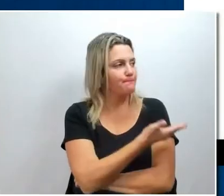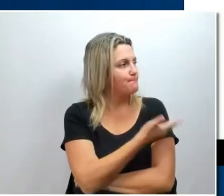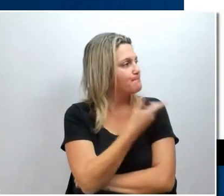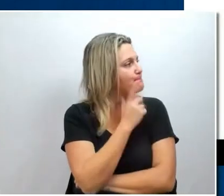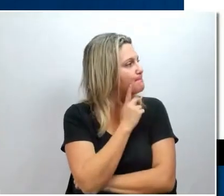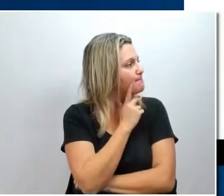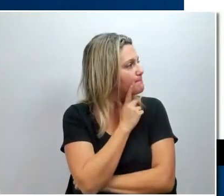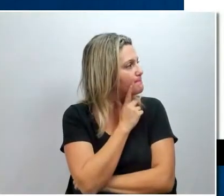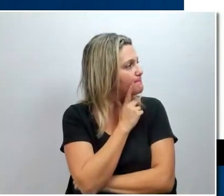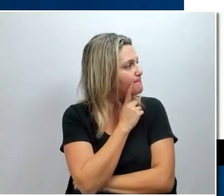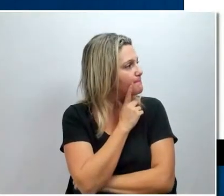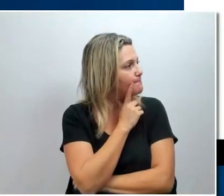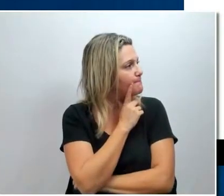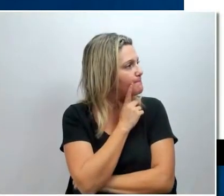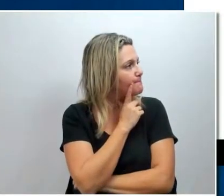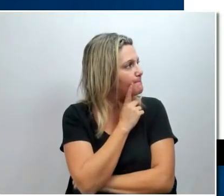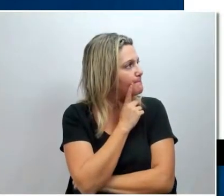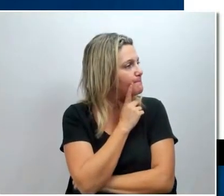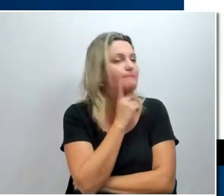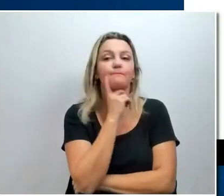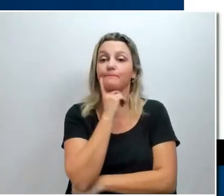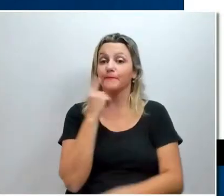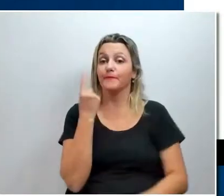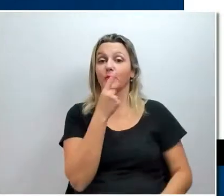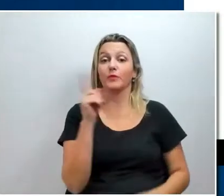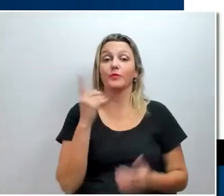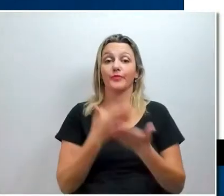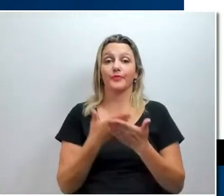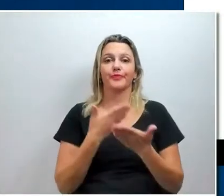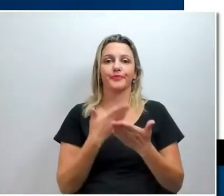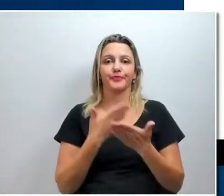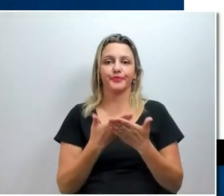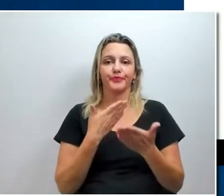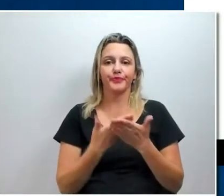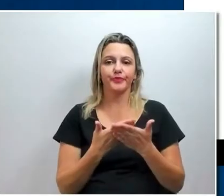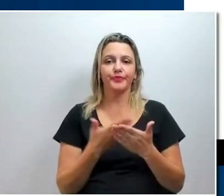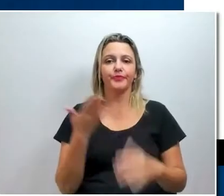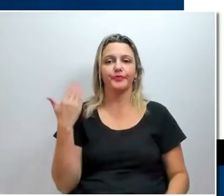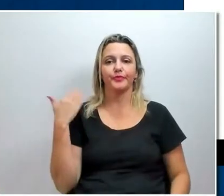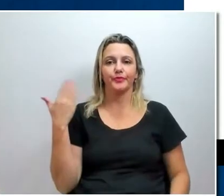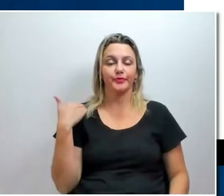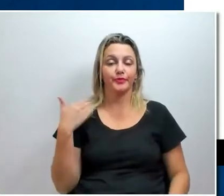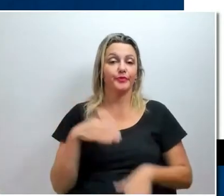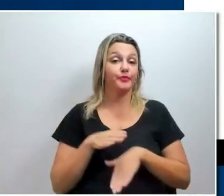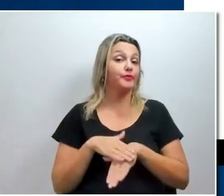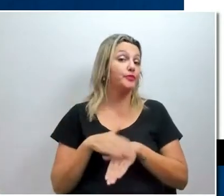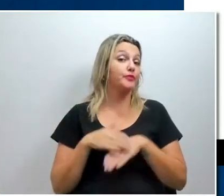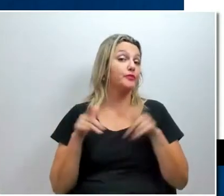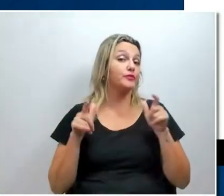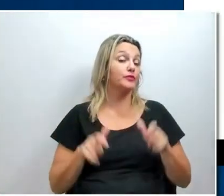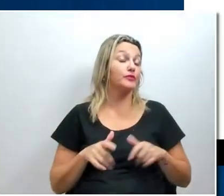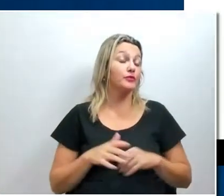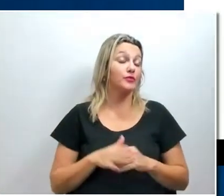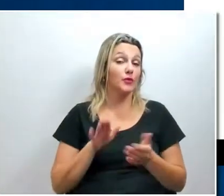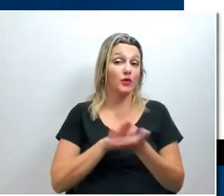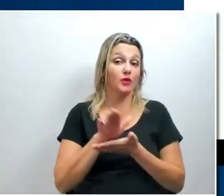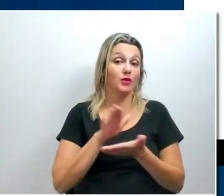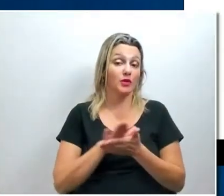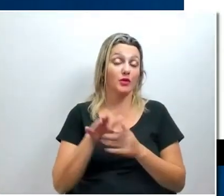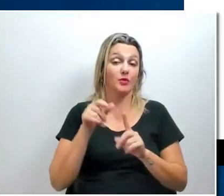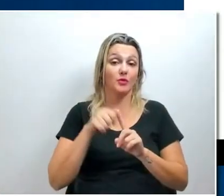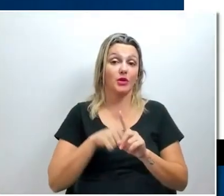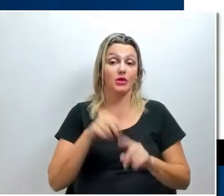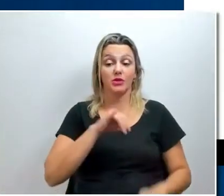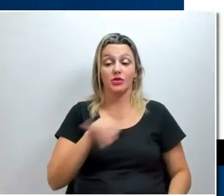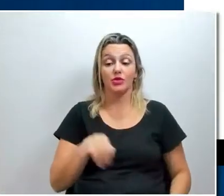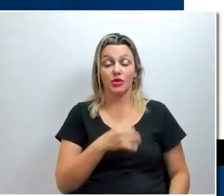Tá. Esse é o último estudo que foi feito, que foi publicado agora em janeiro de